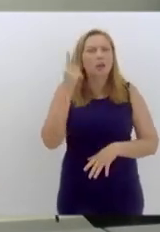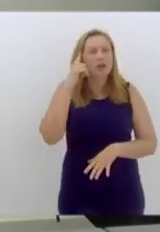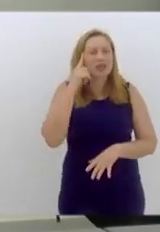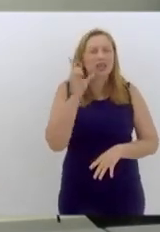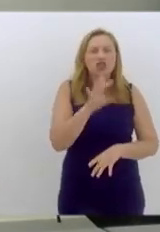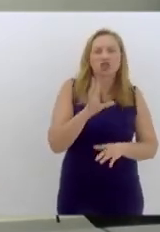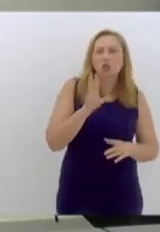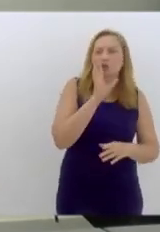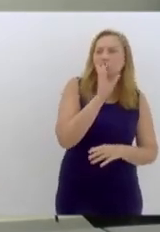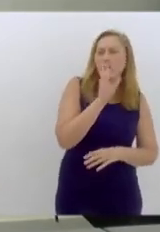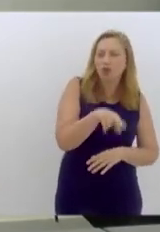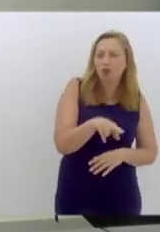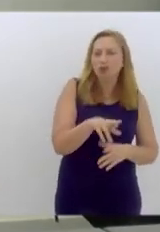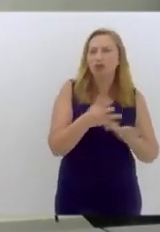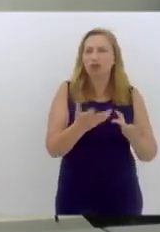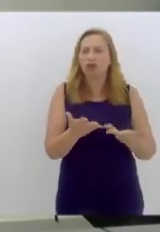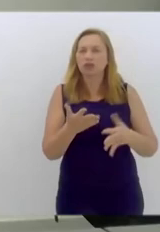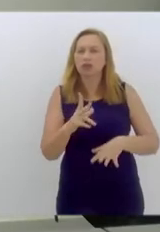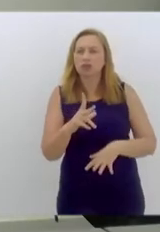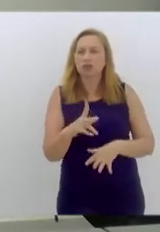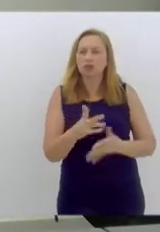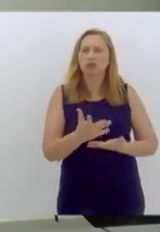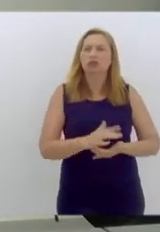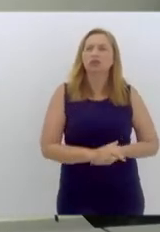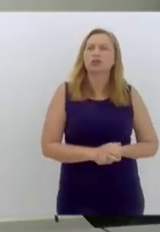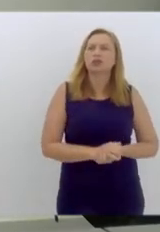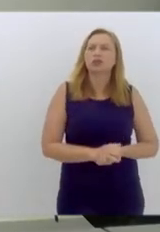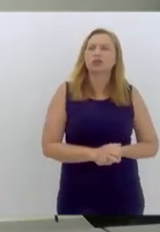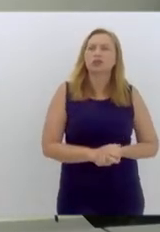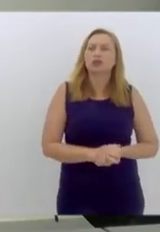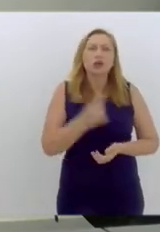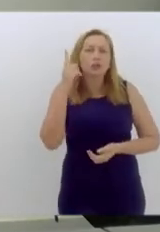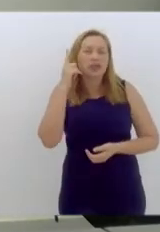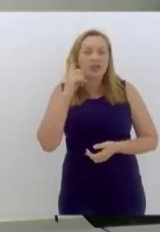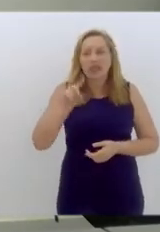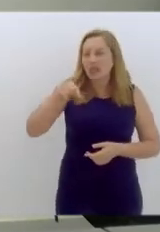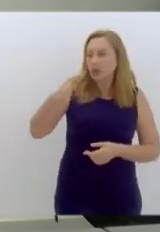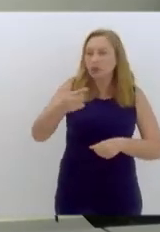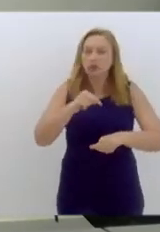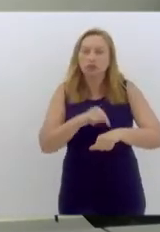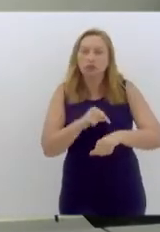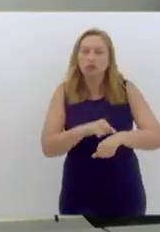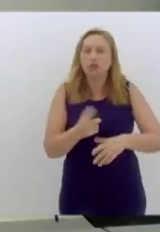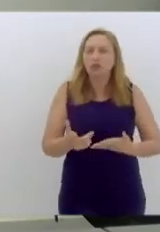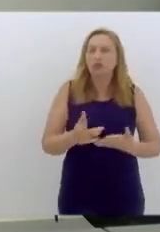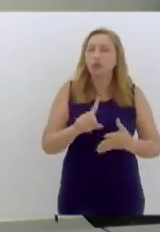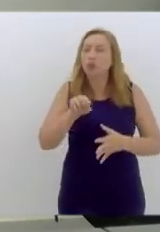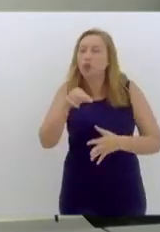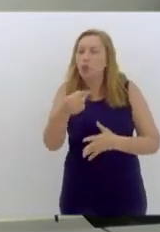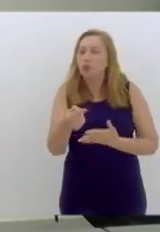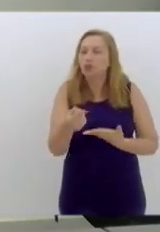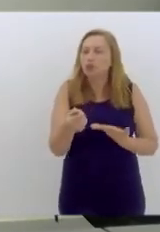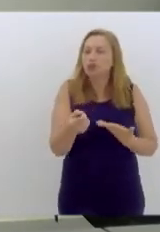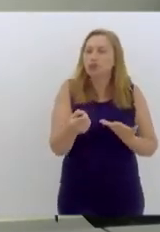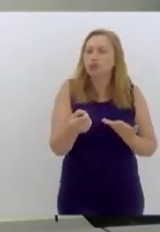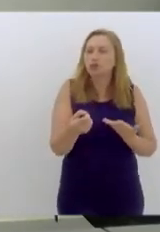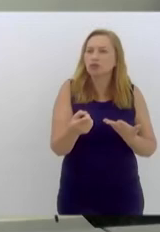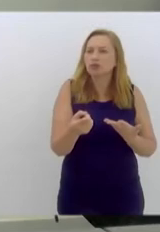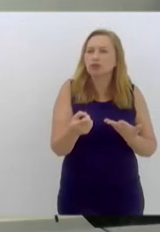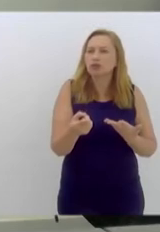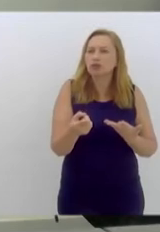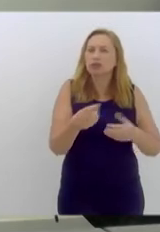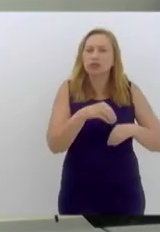resultado medido por provas de larga escala. E a gente tem que pensar em outros fatores, e outras,